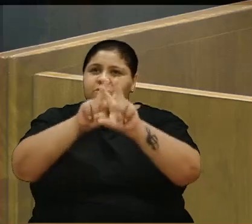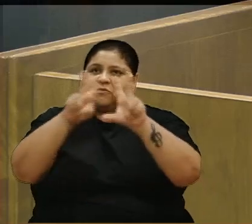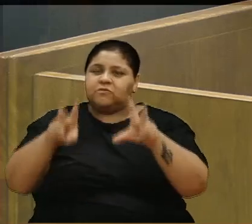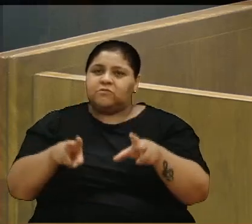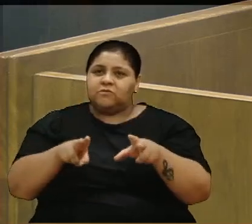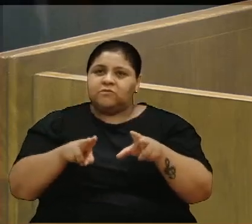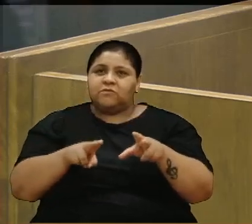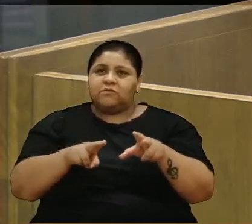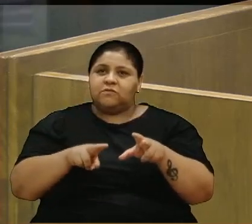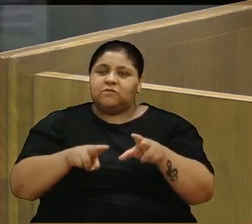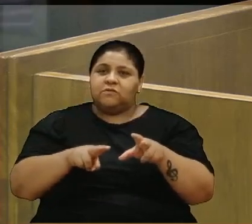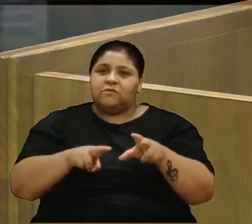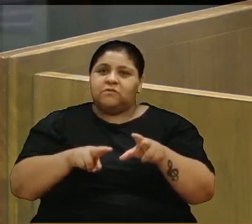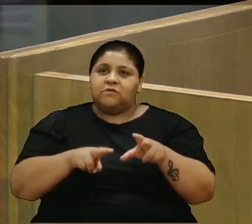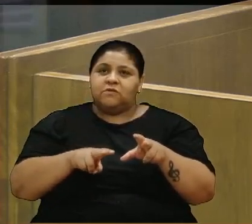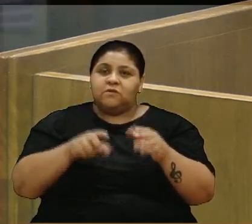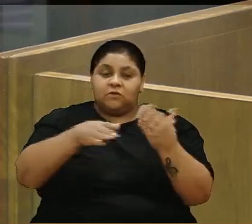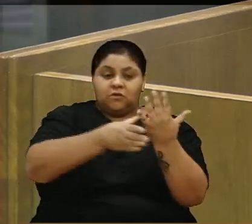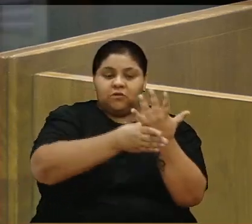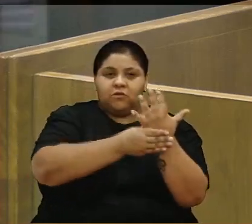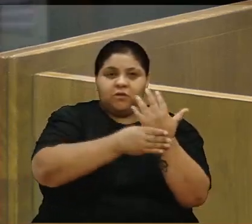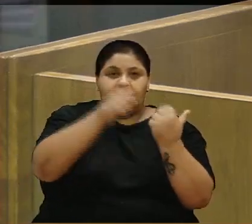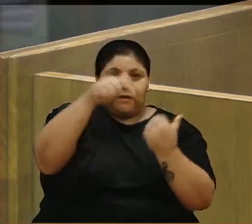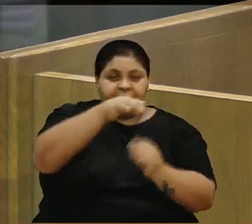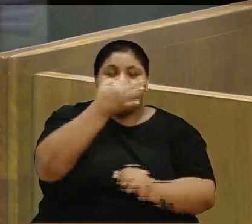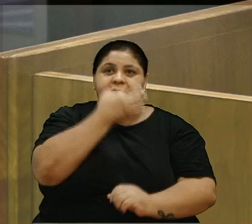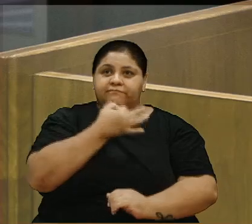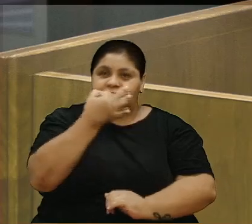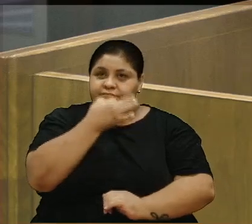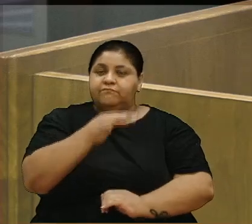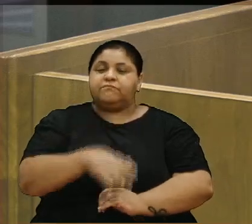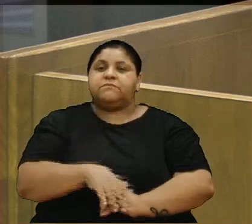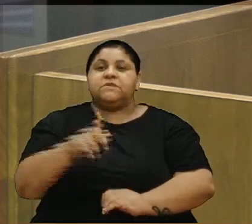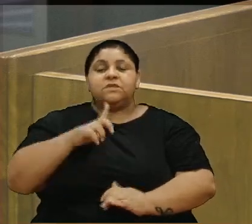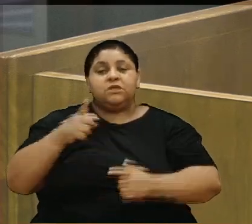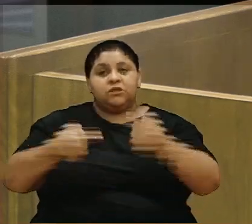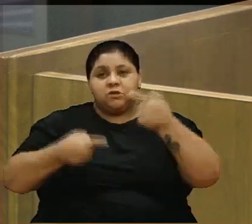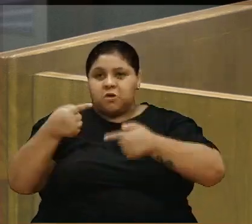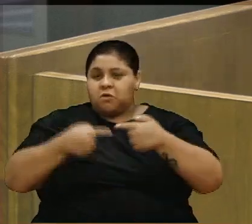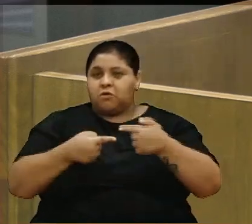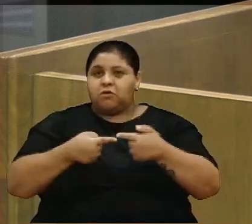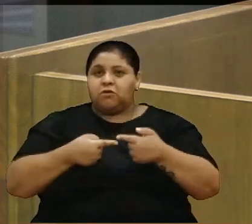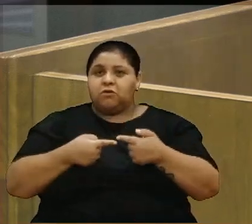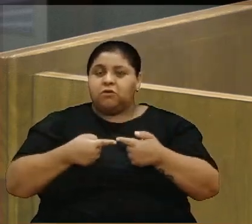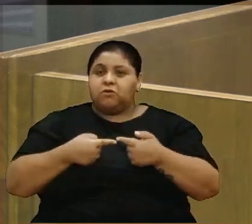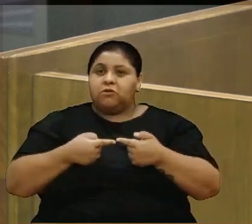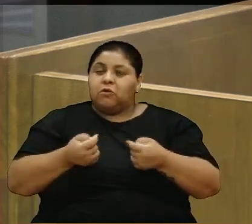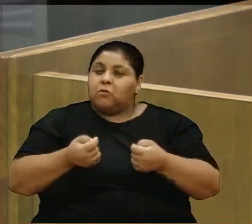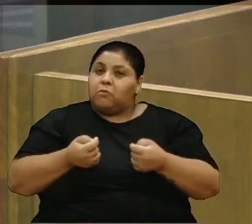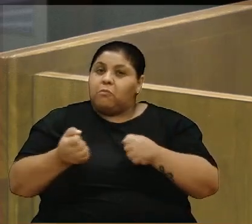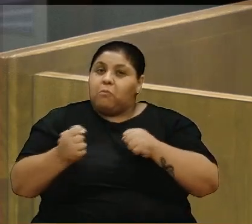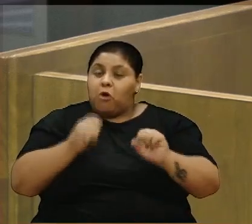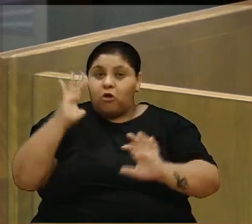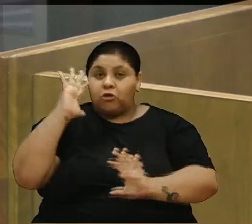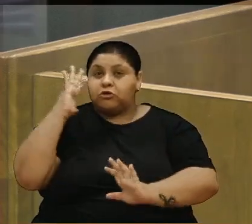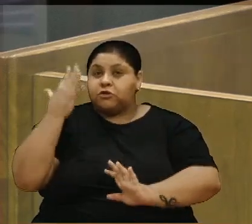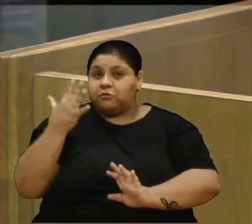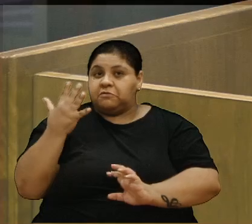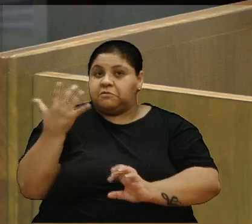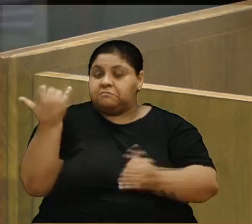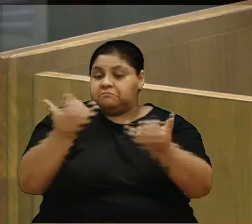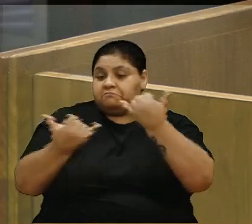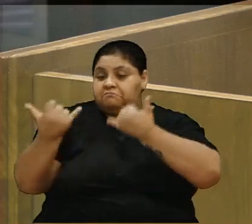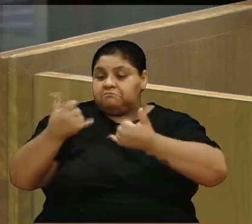extensão dessa importante universidade para cá. E há um debate muito encaminhado já pelas informações que eu tenho